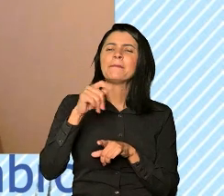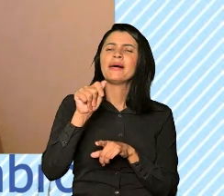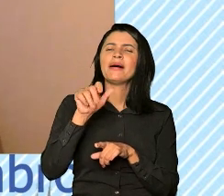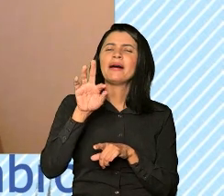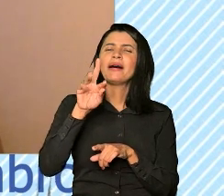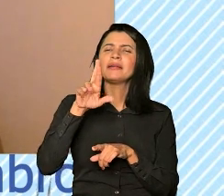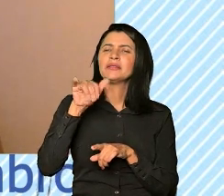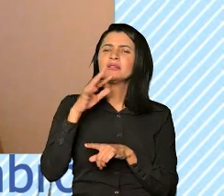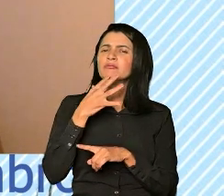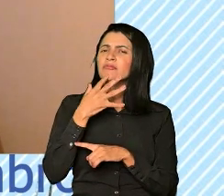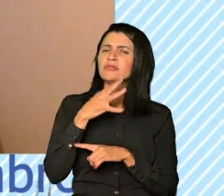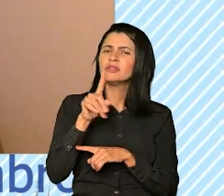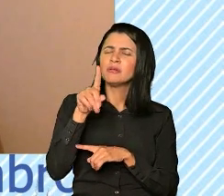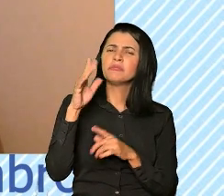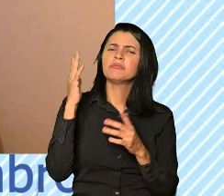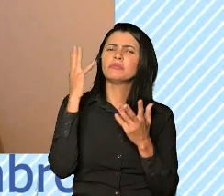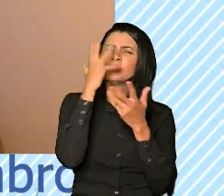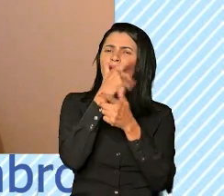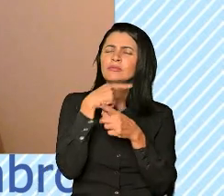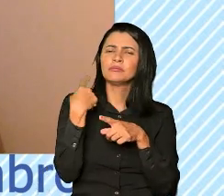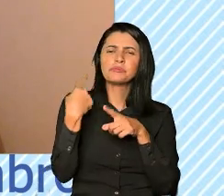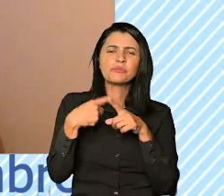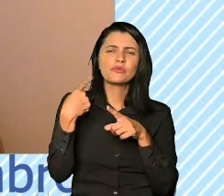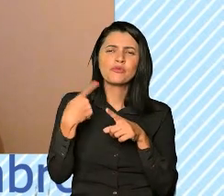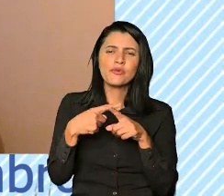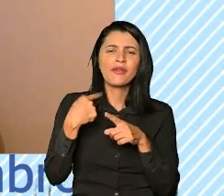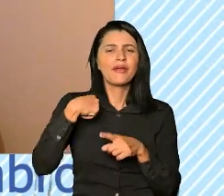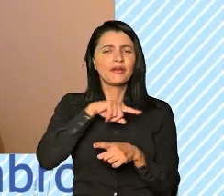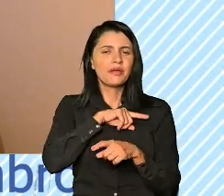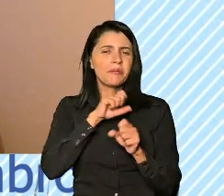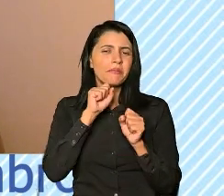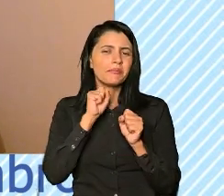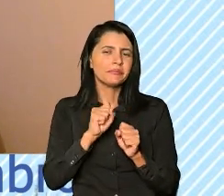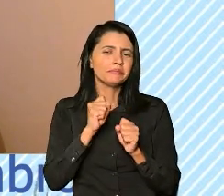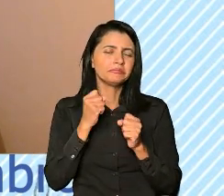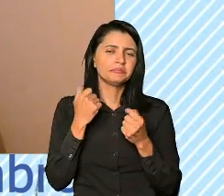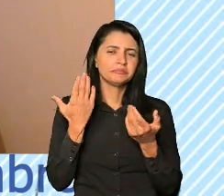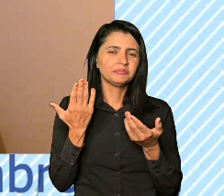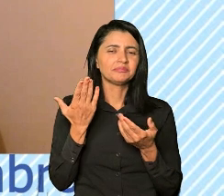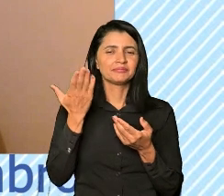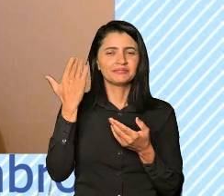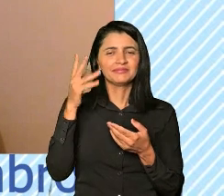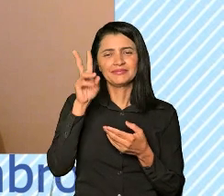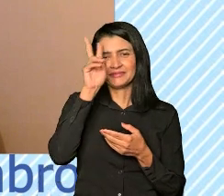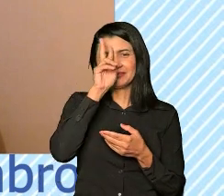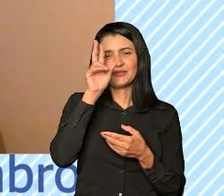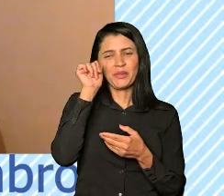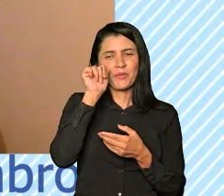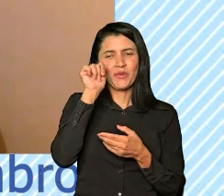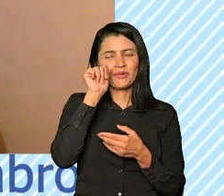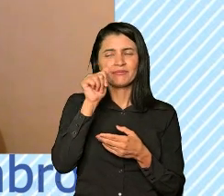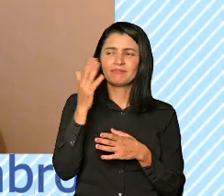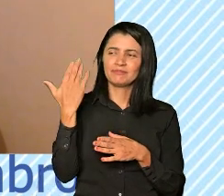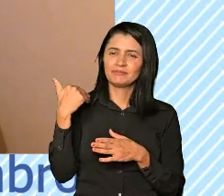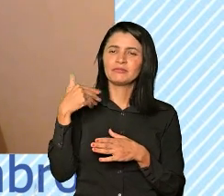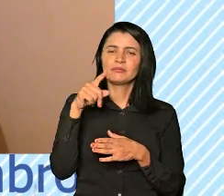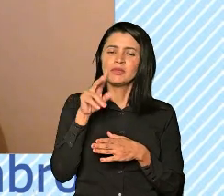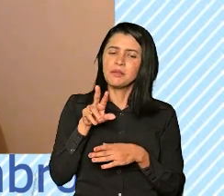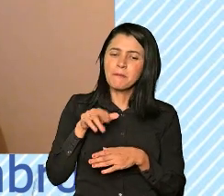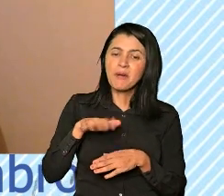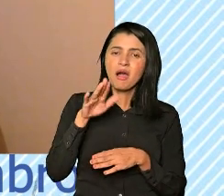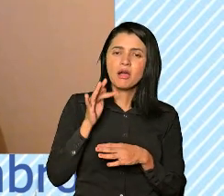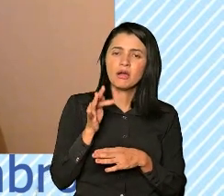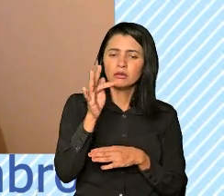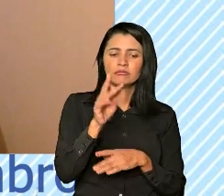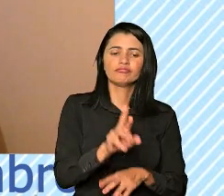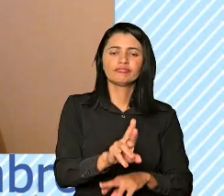Bruno, e é muito bonito, né? Porque a gente pode, quando as mulheres forem mais